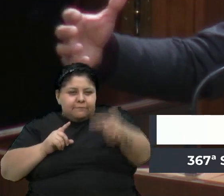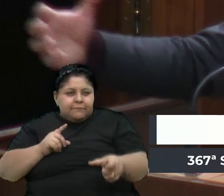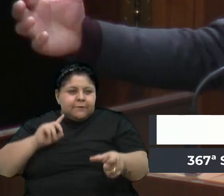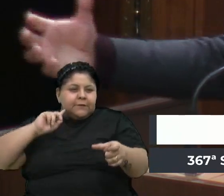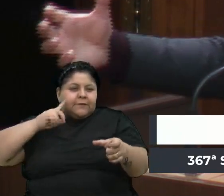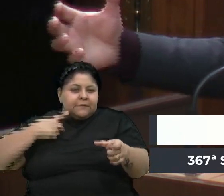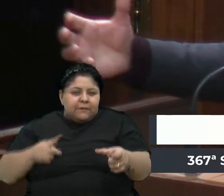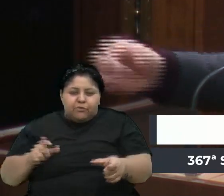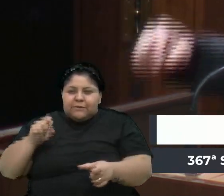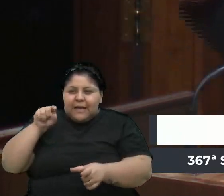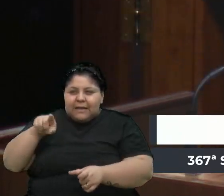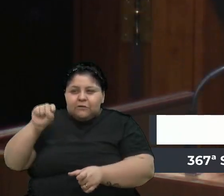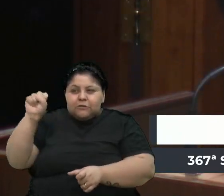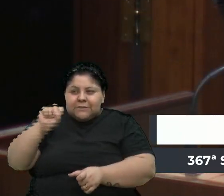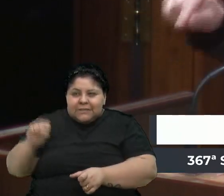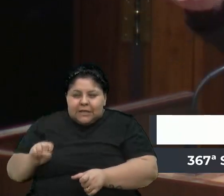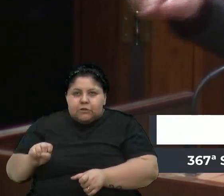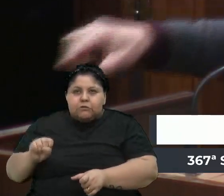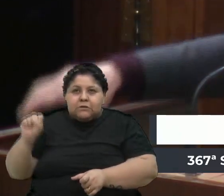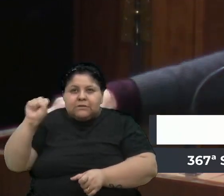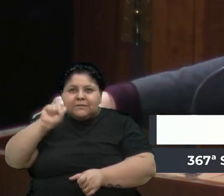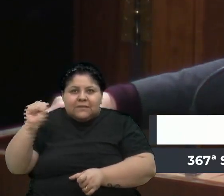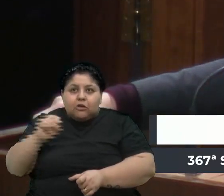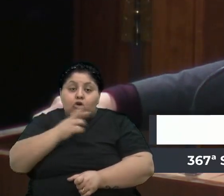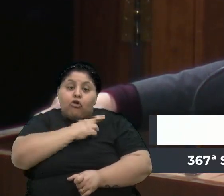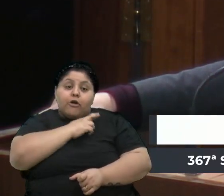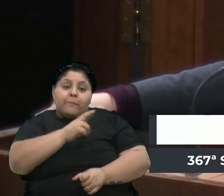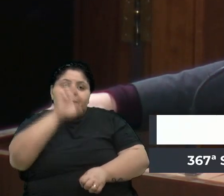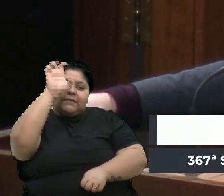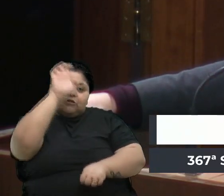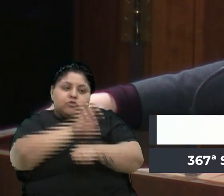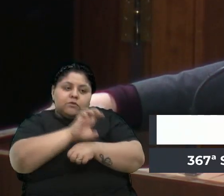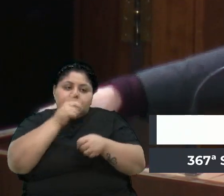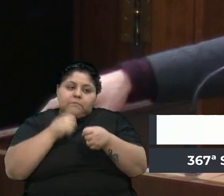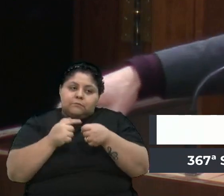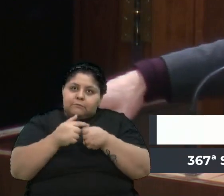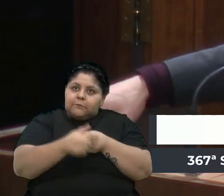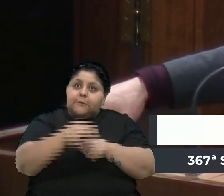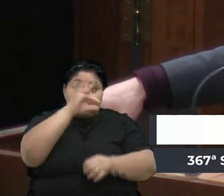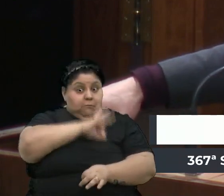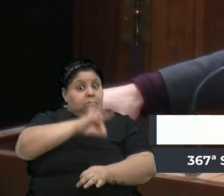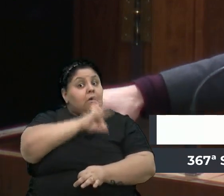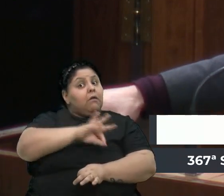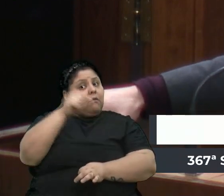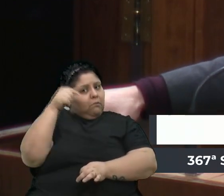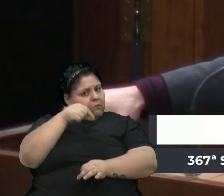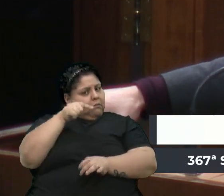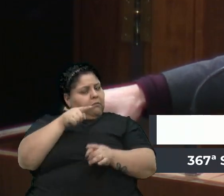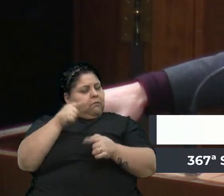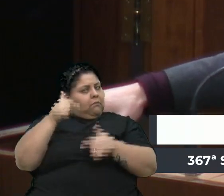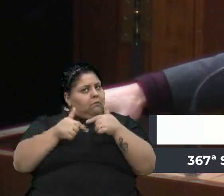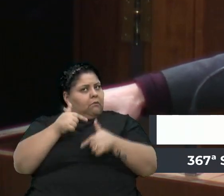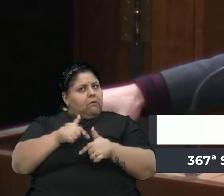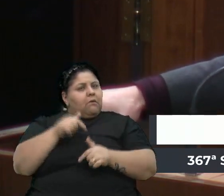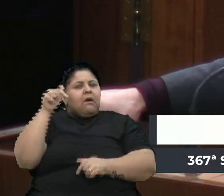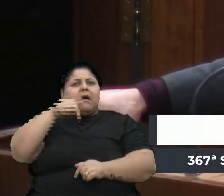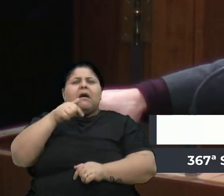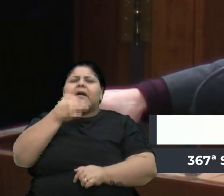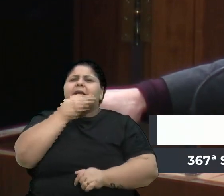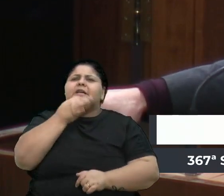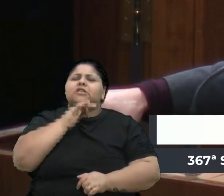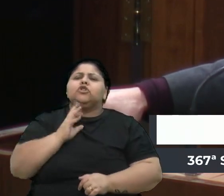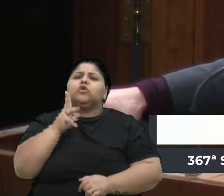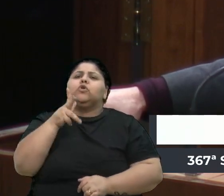as cidades, e ganham um bom salário para isso. E Caxias do Sul, nós temos quantos deputados